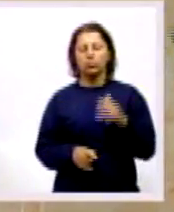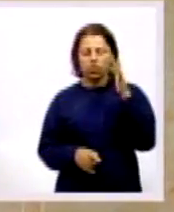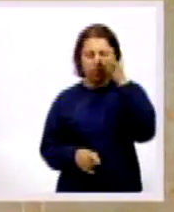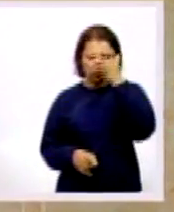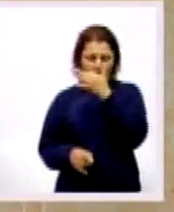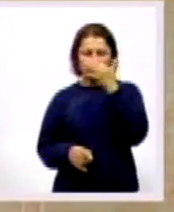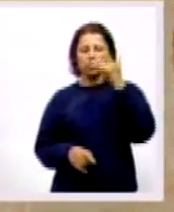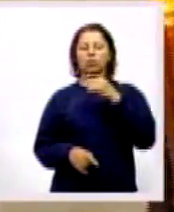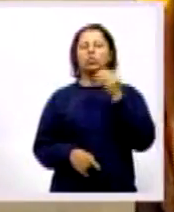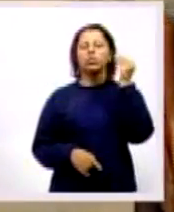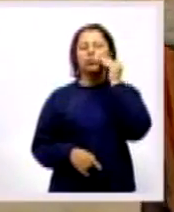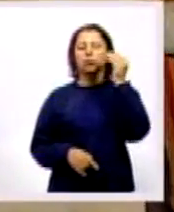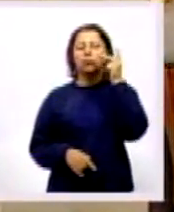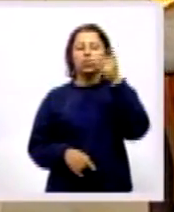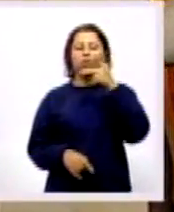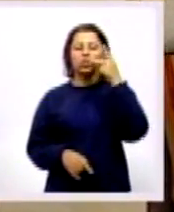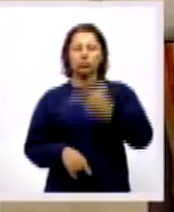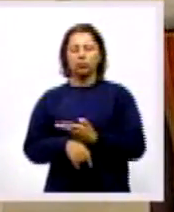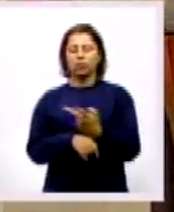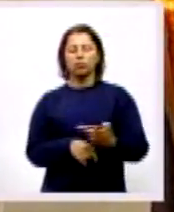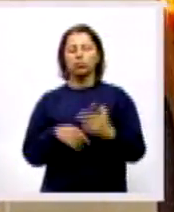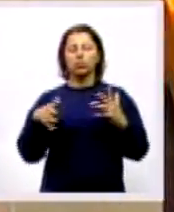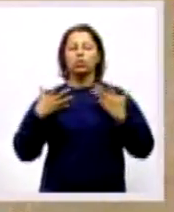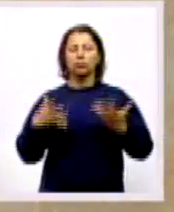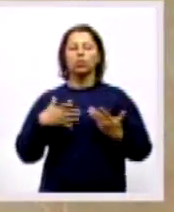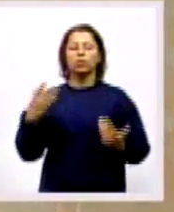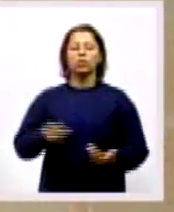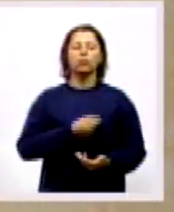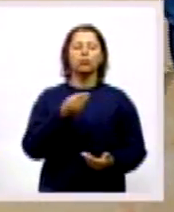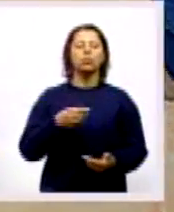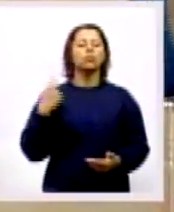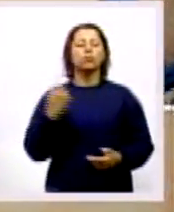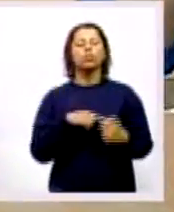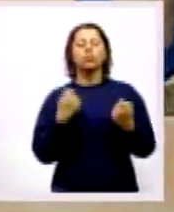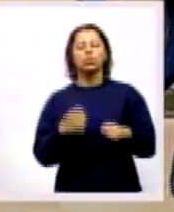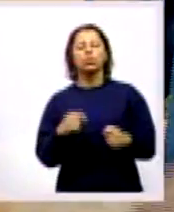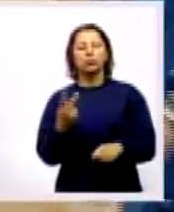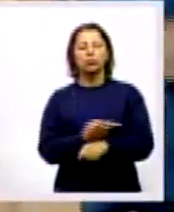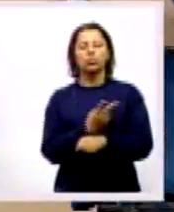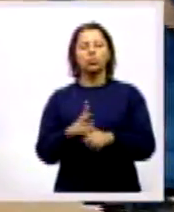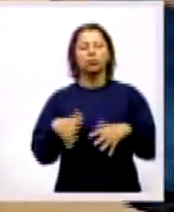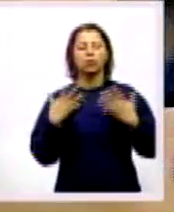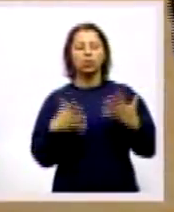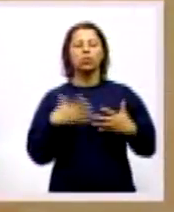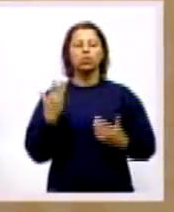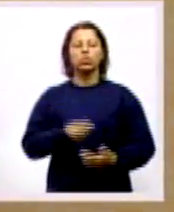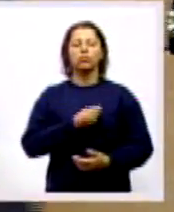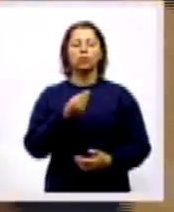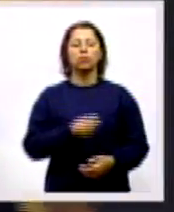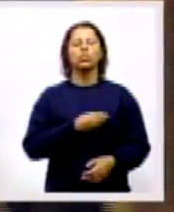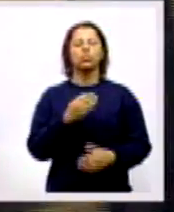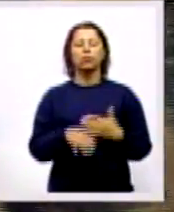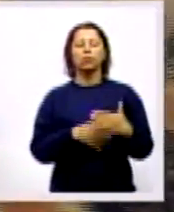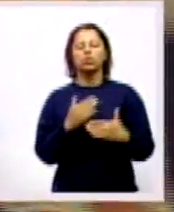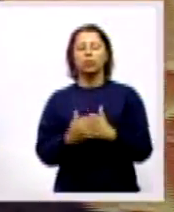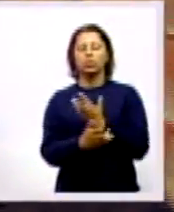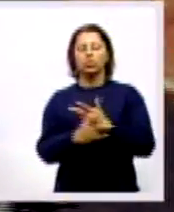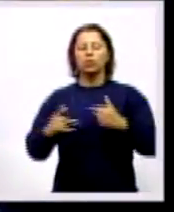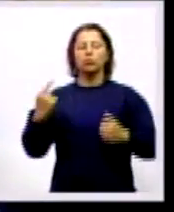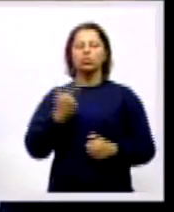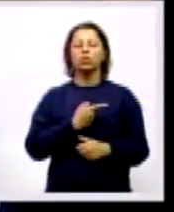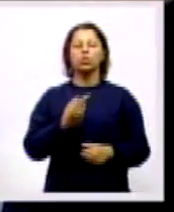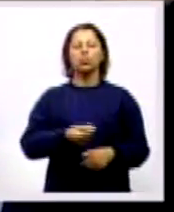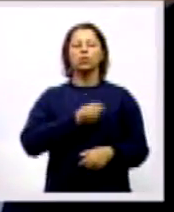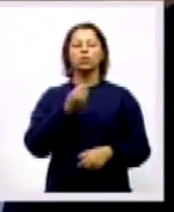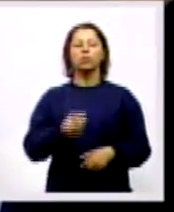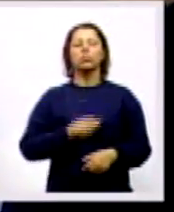entender, busca o sabor nosso de cada dia. Nós temos que buscar o sabor nosso de cada dia para todas as situações da nossa